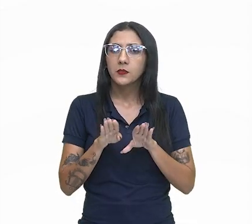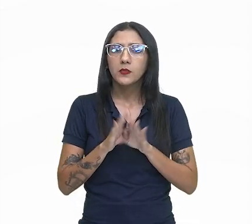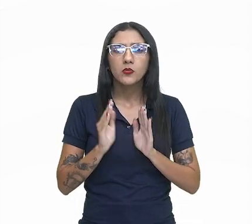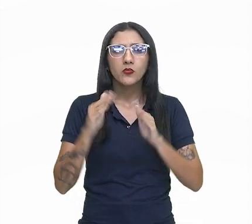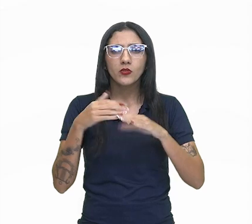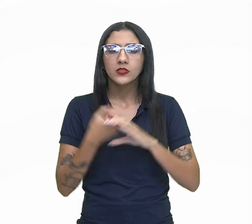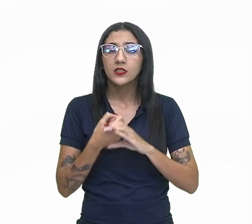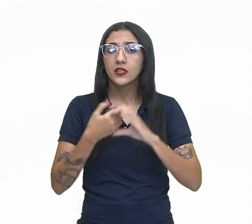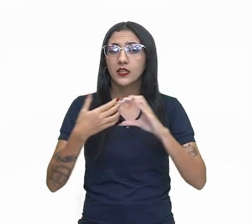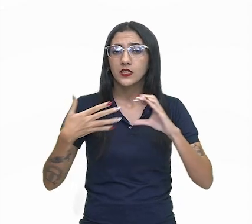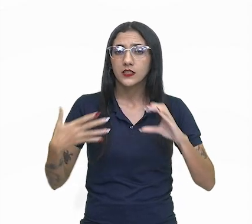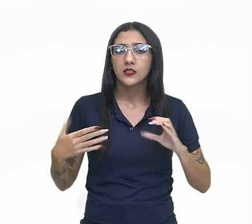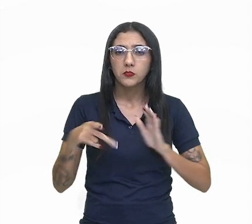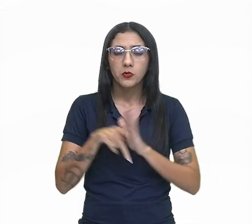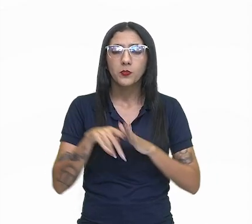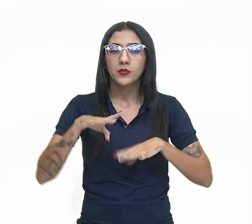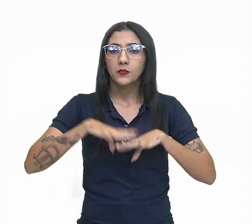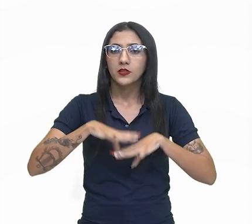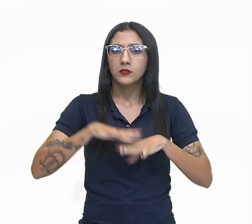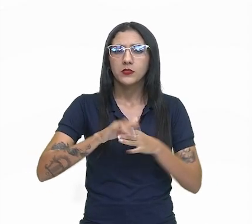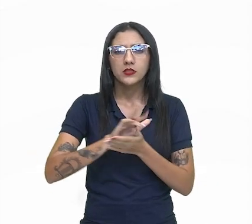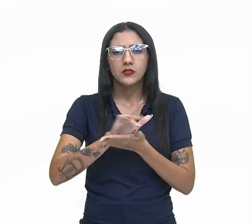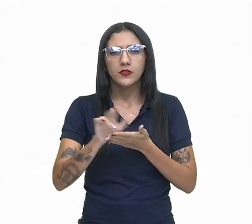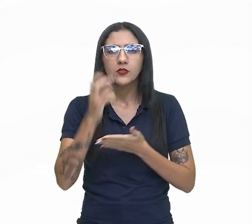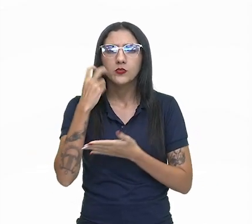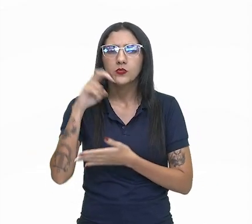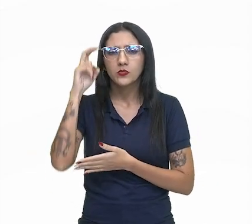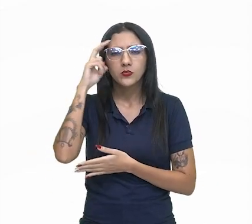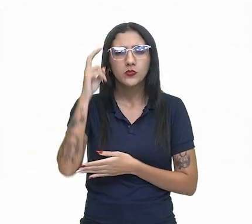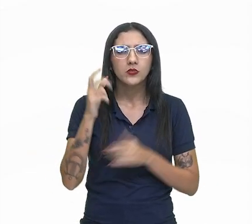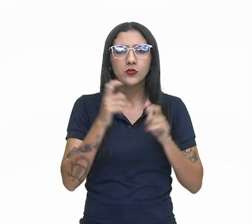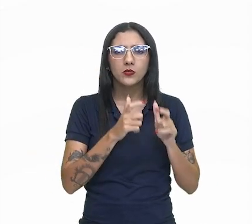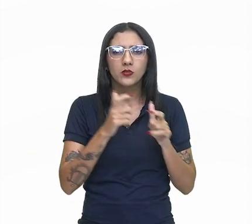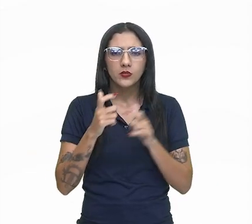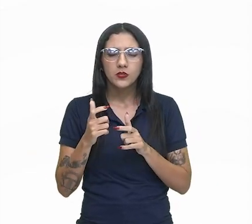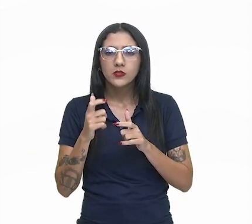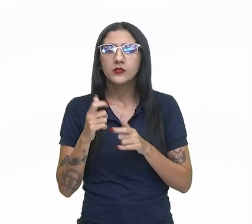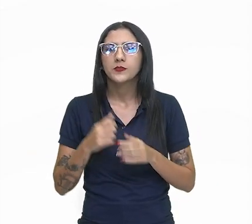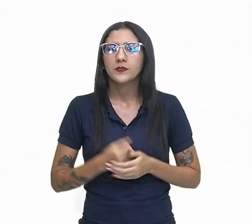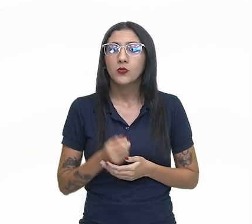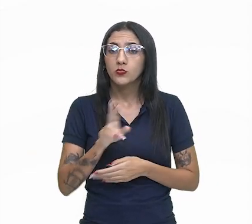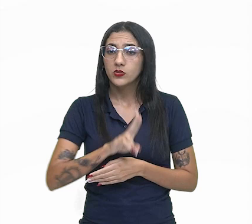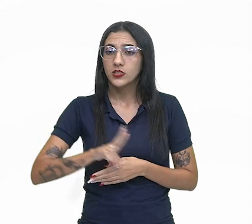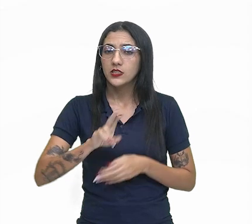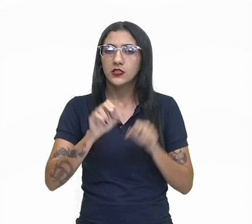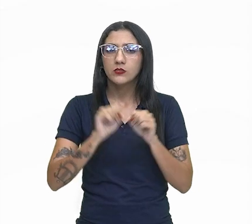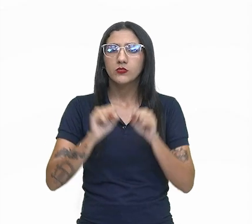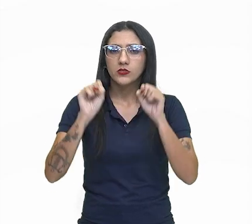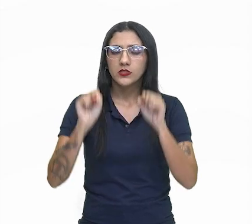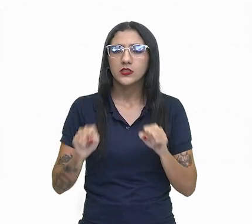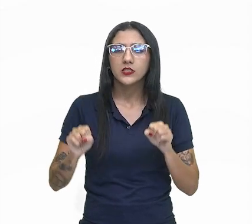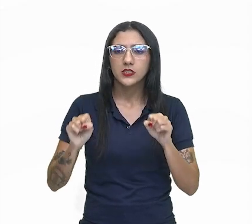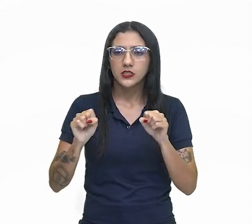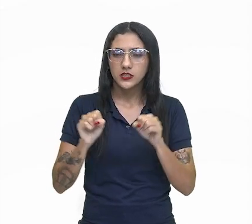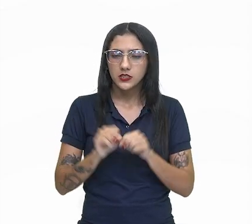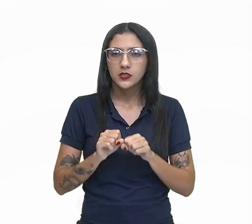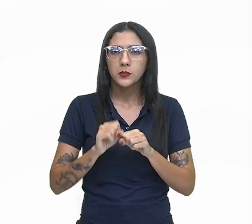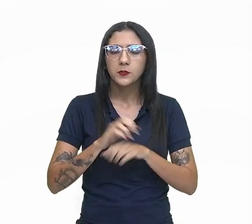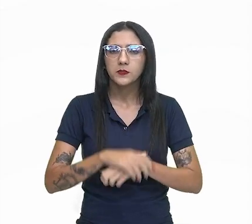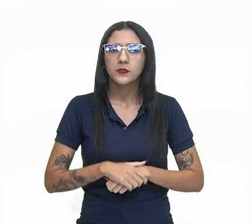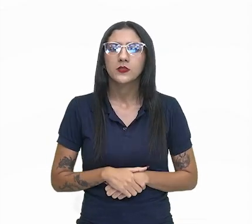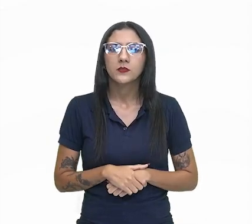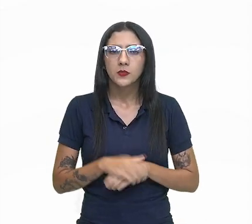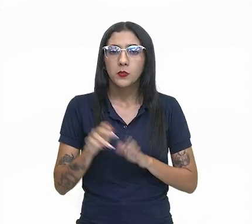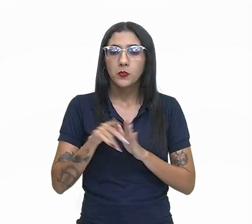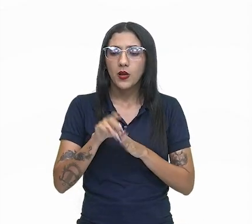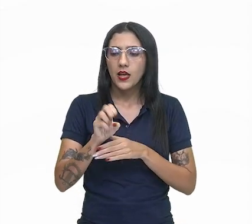destacando aspectos etnomatemáticos nas diversas culturas da região adotadas ou não pelo Sistema